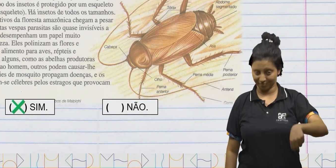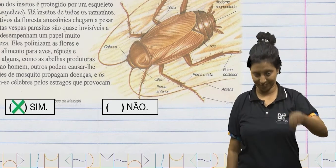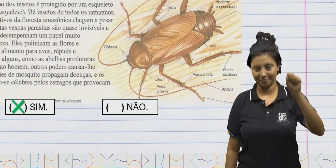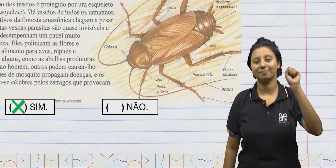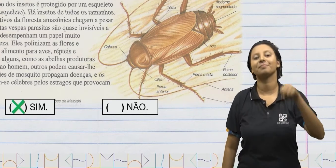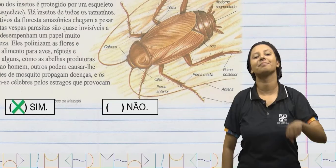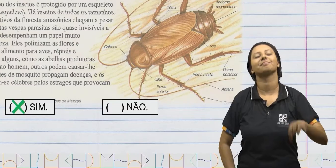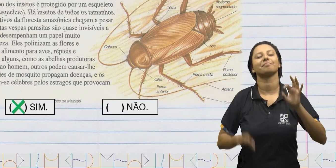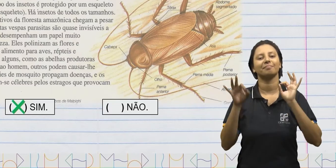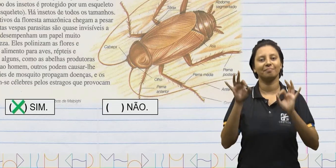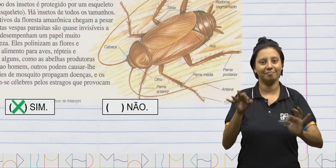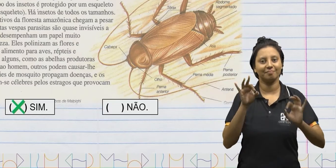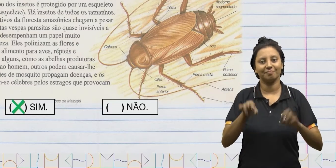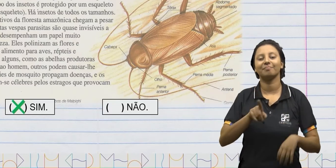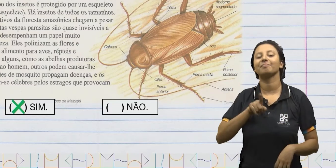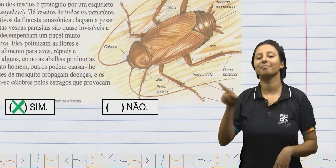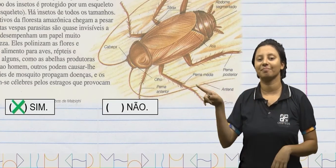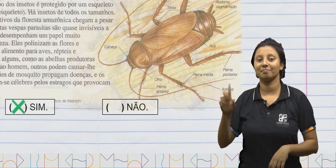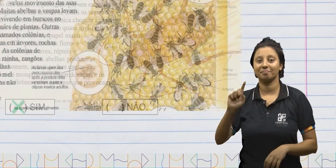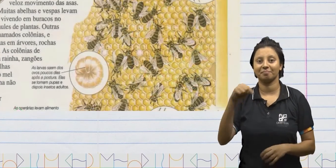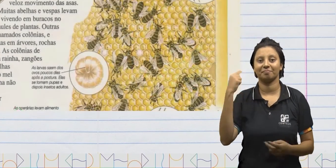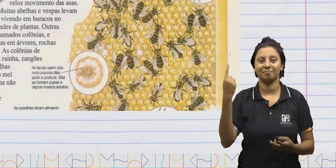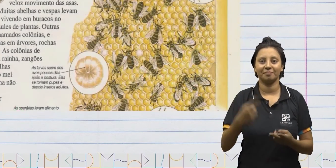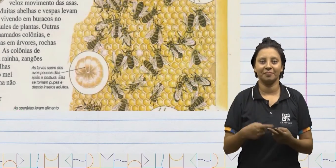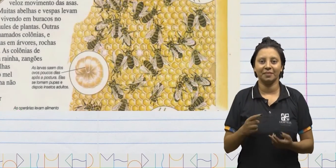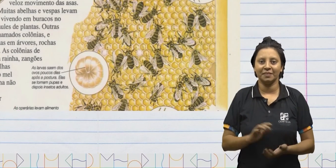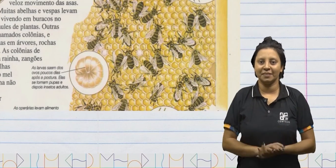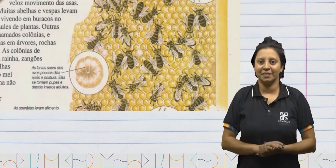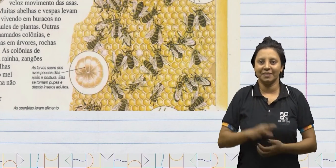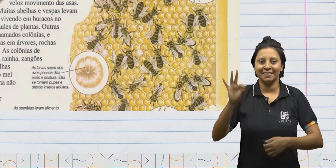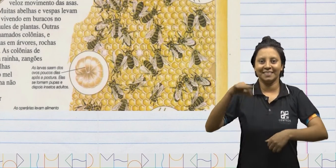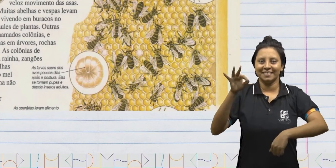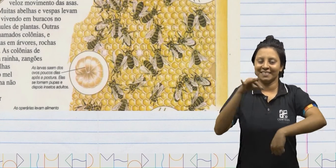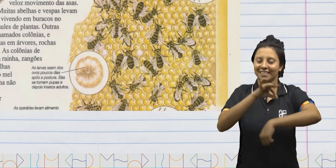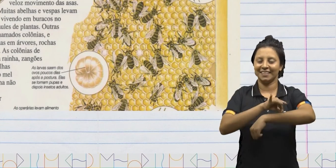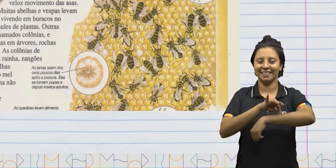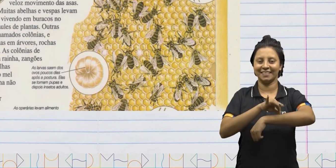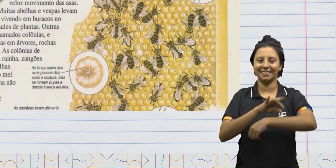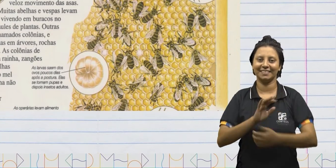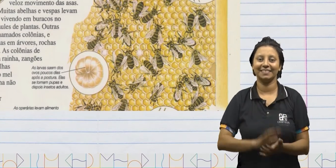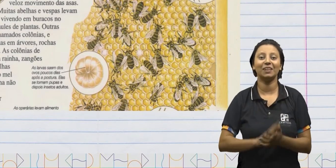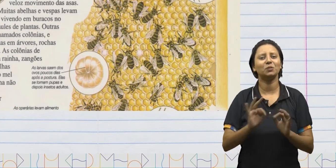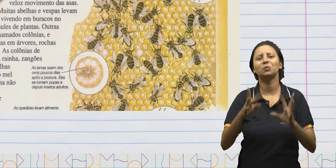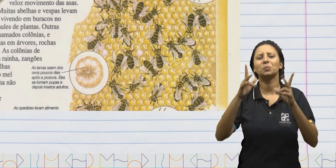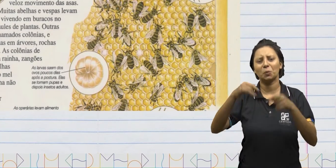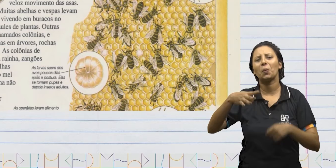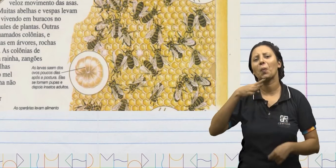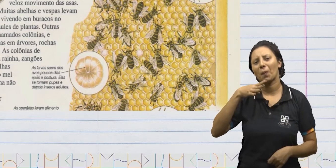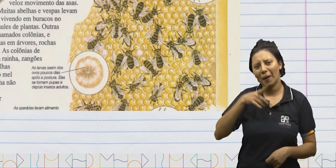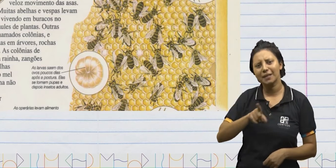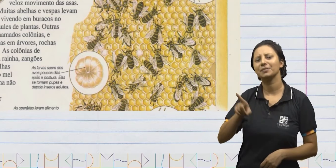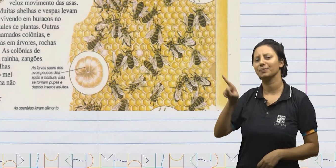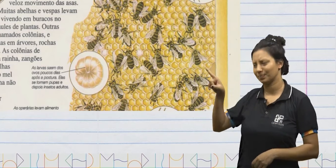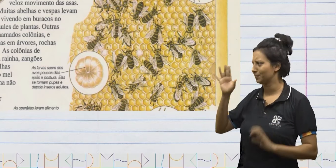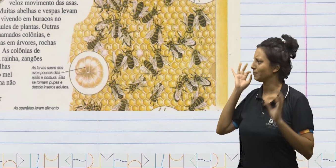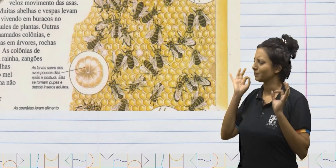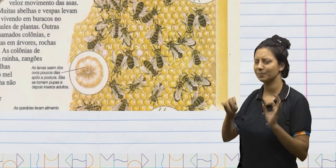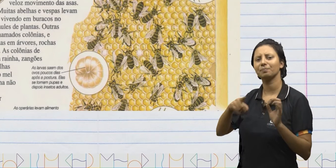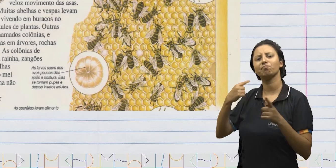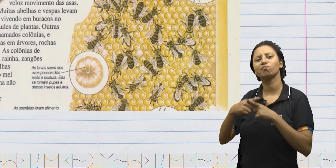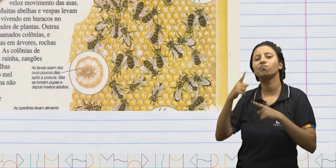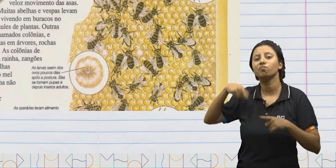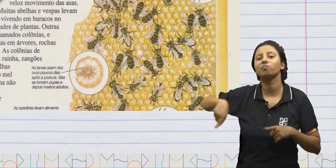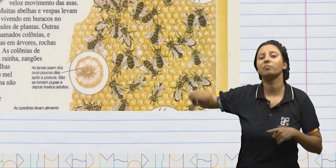Sim, muito bem! Vamos para o próximo? Abelhas e vespas. Todo mundo conhece abelhas e vespas, pois